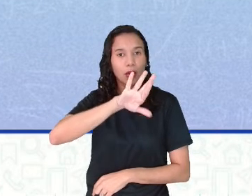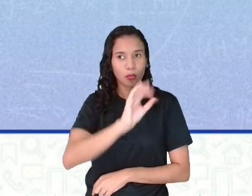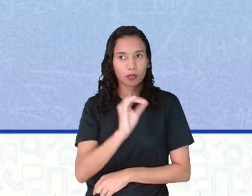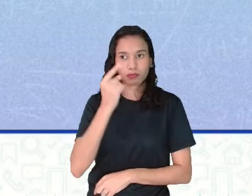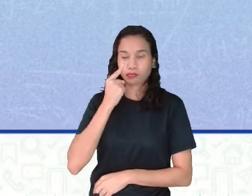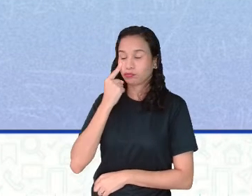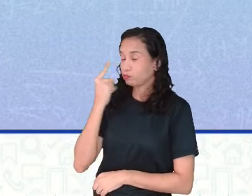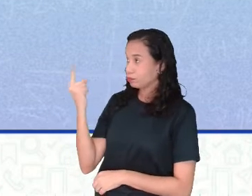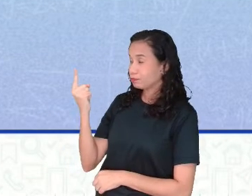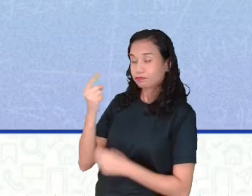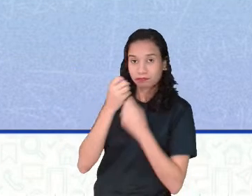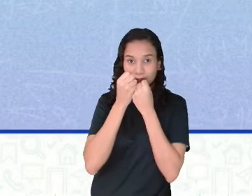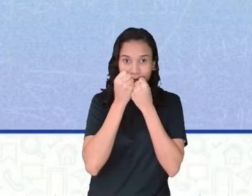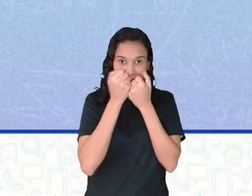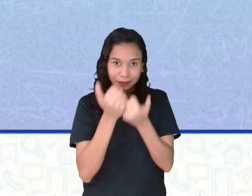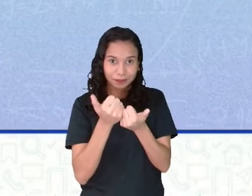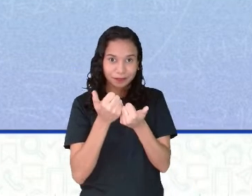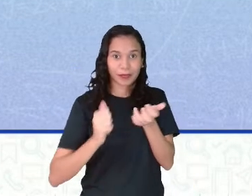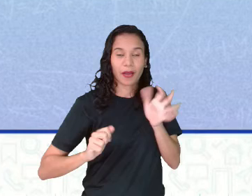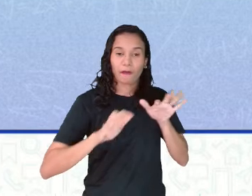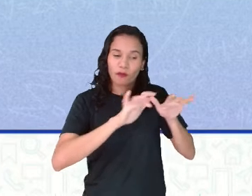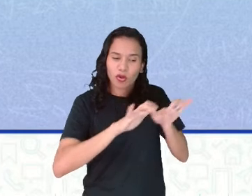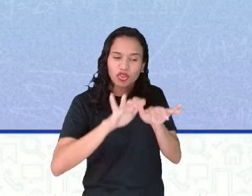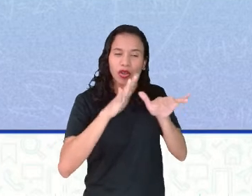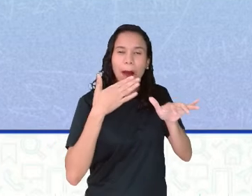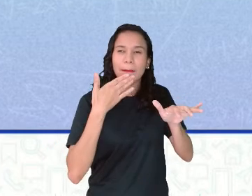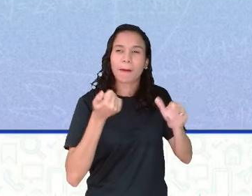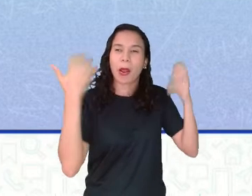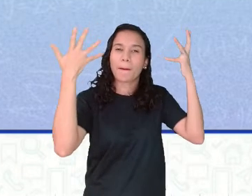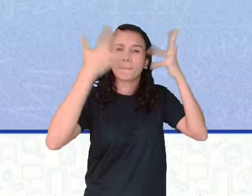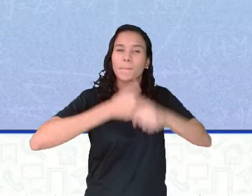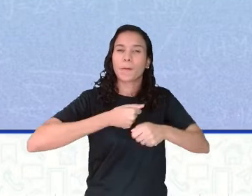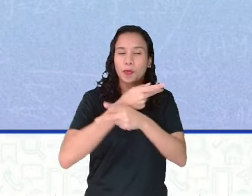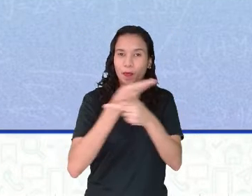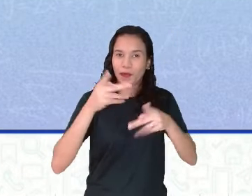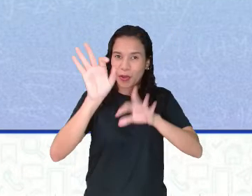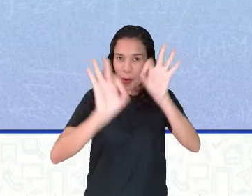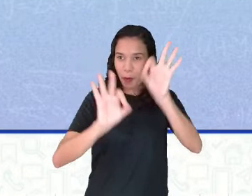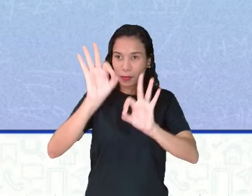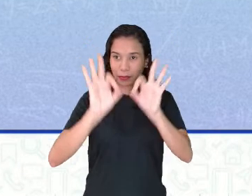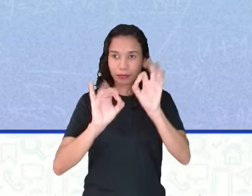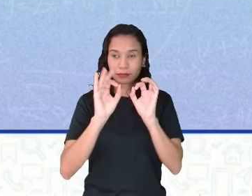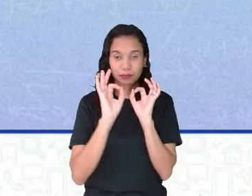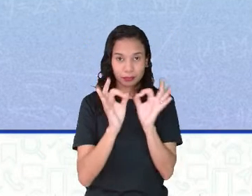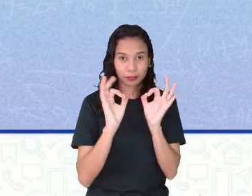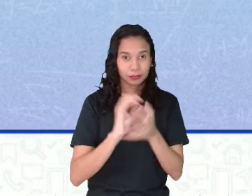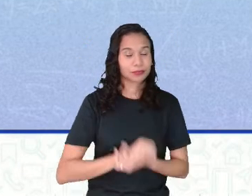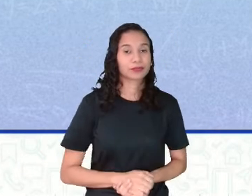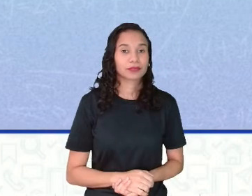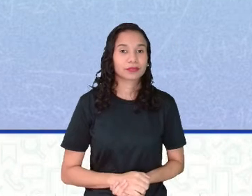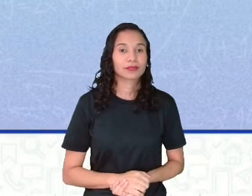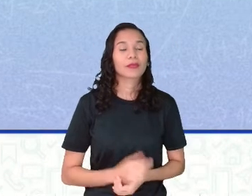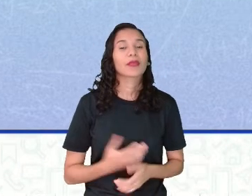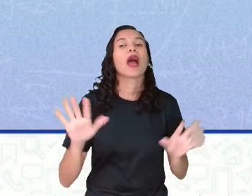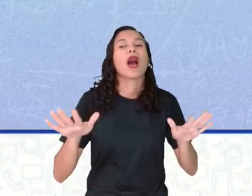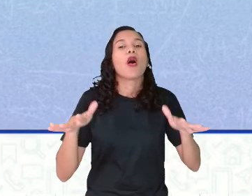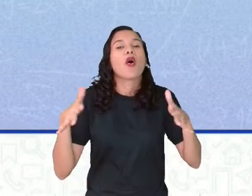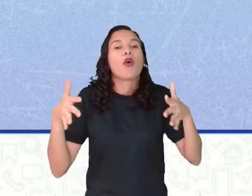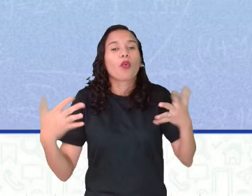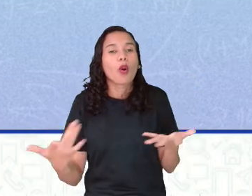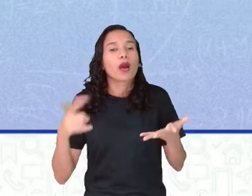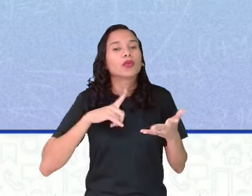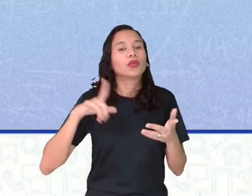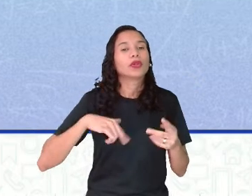equilátero. Beleza? Vou digitar para ficar bem bonitinho aí e organizado para você. Certo? Quando